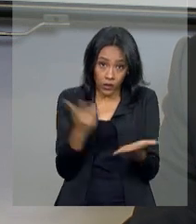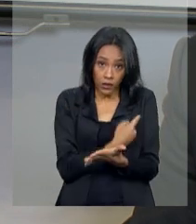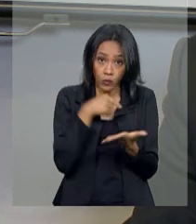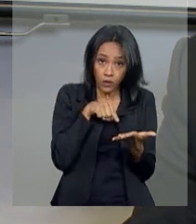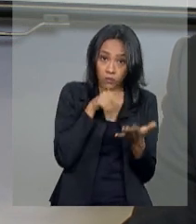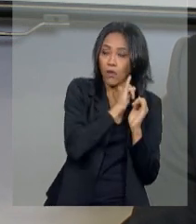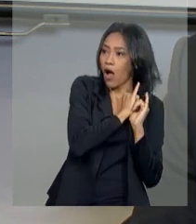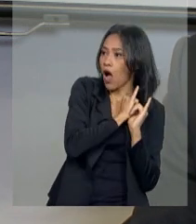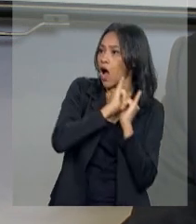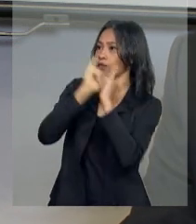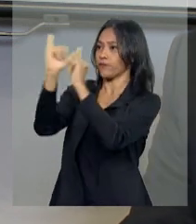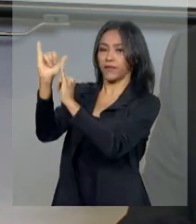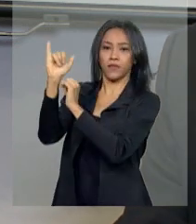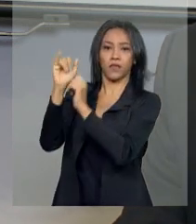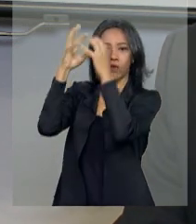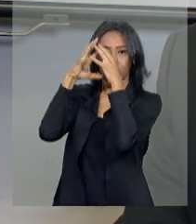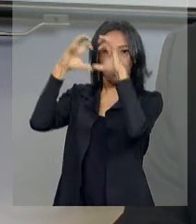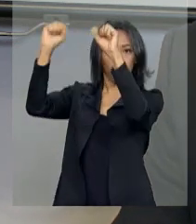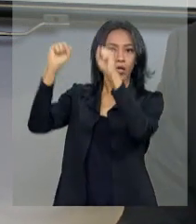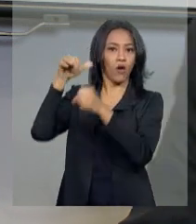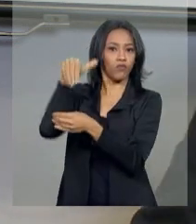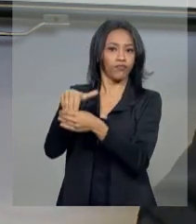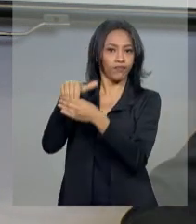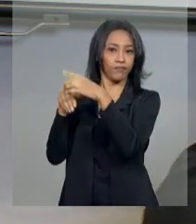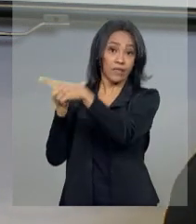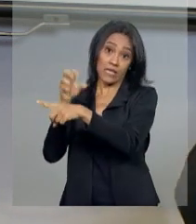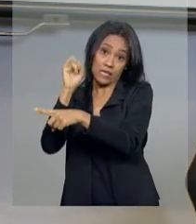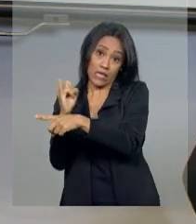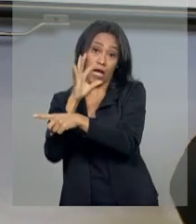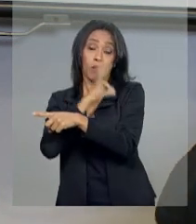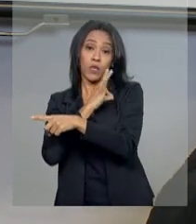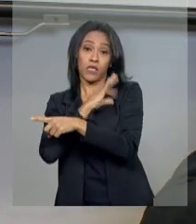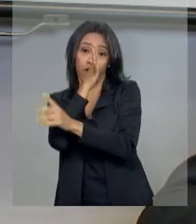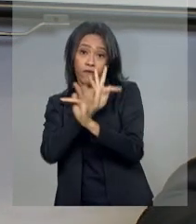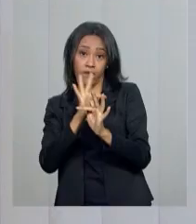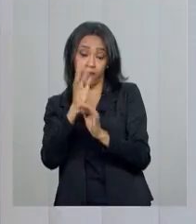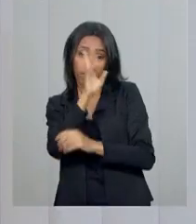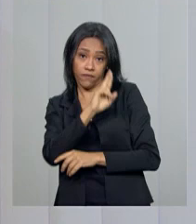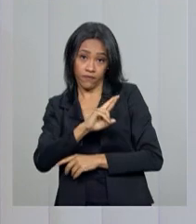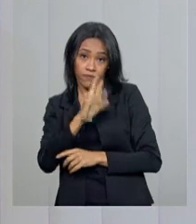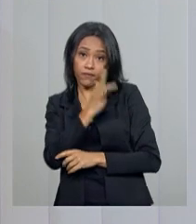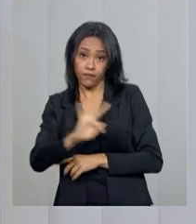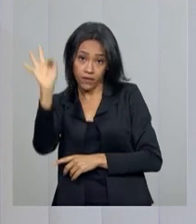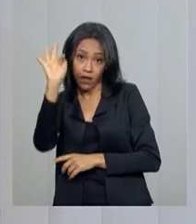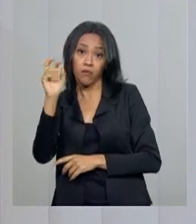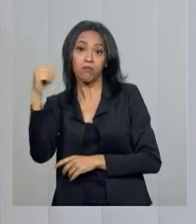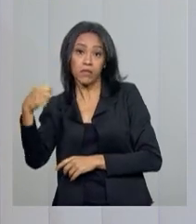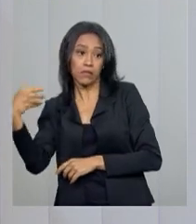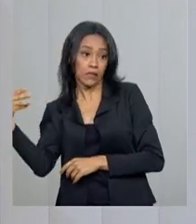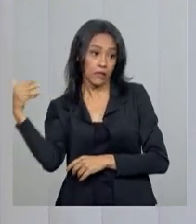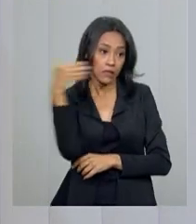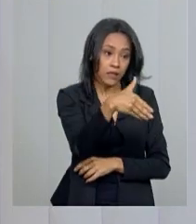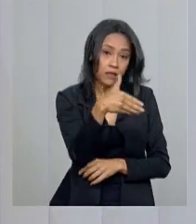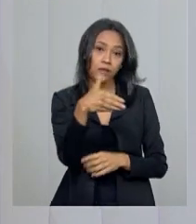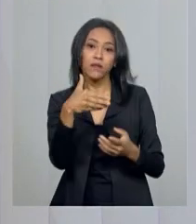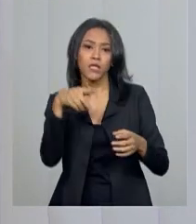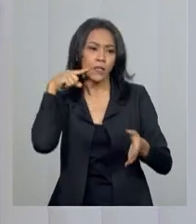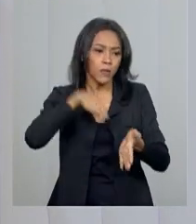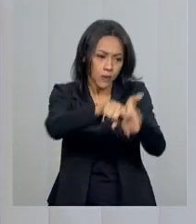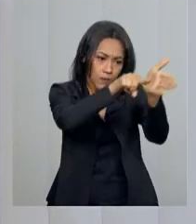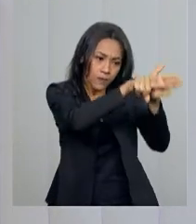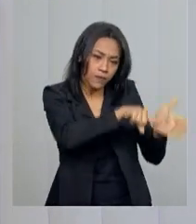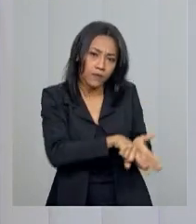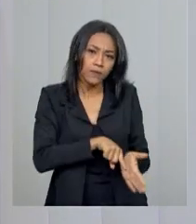decidirá se a Polícia Federal deve ou não abrir uma investigação. Essa integração, então, nós teremos uma